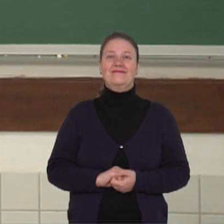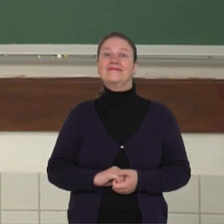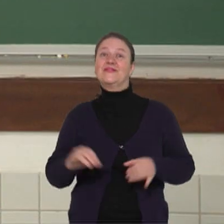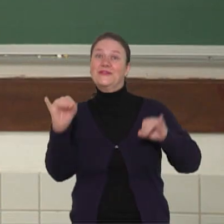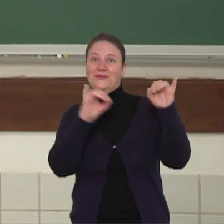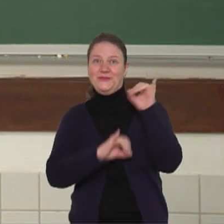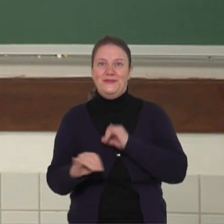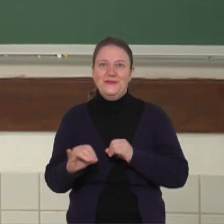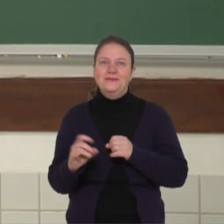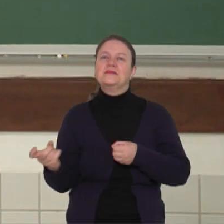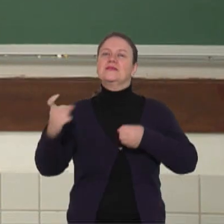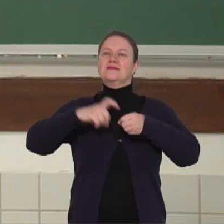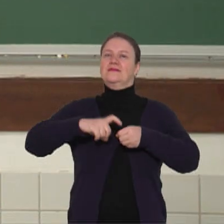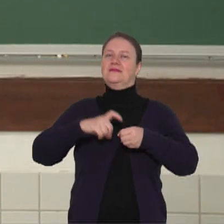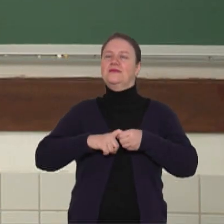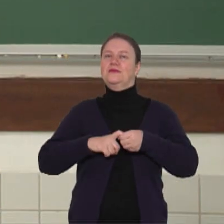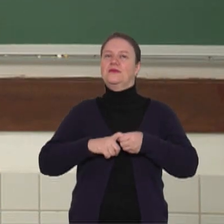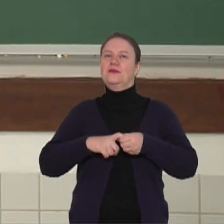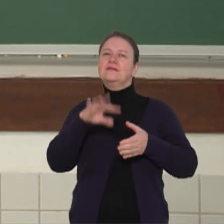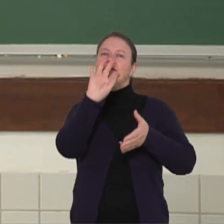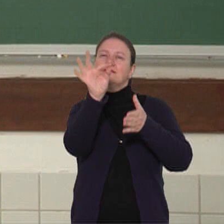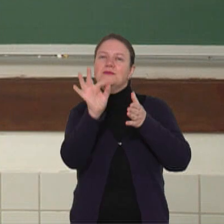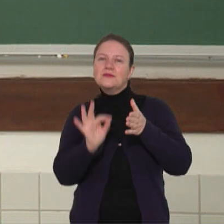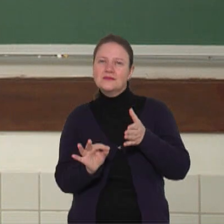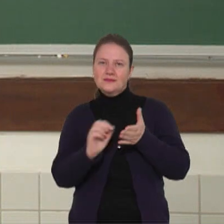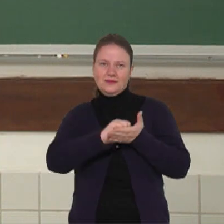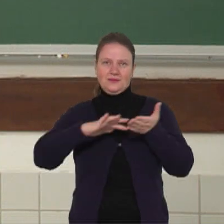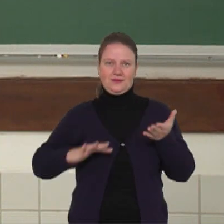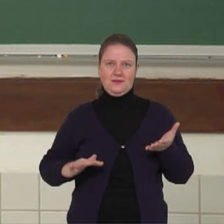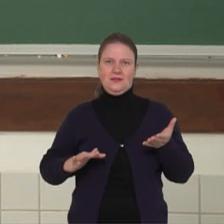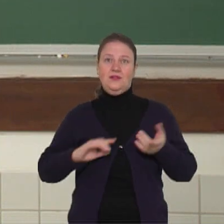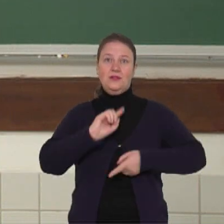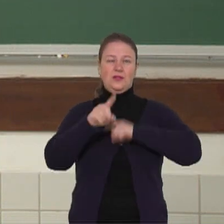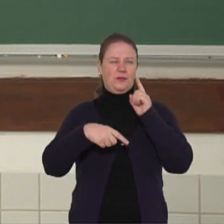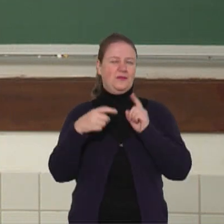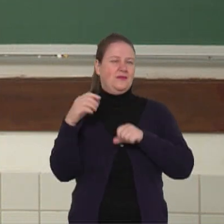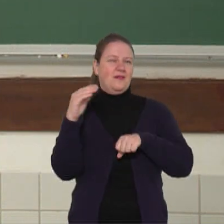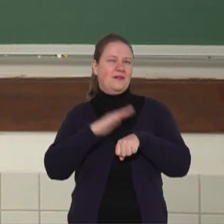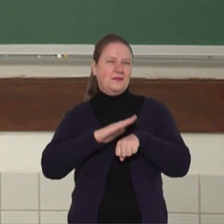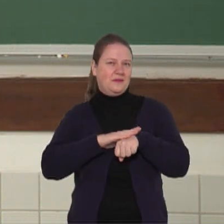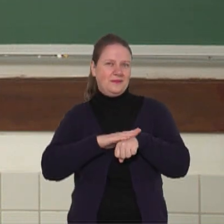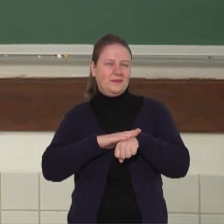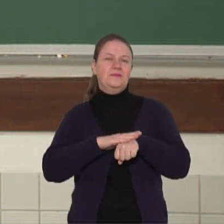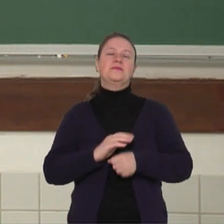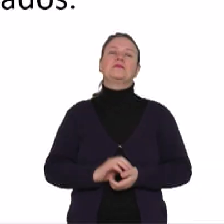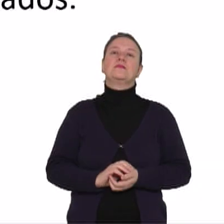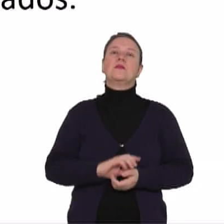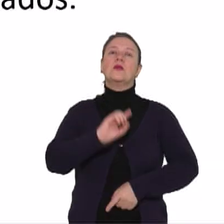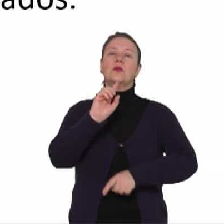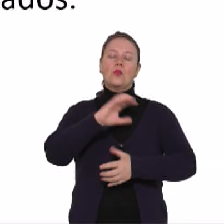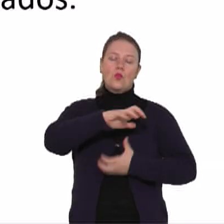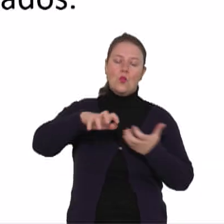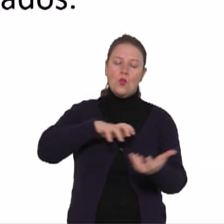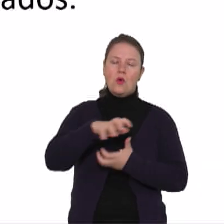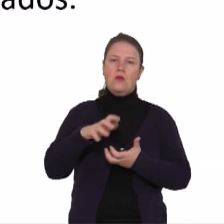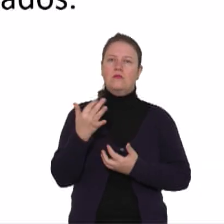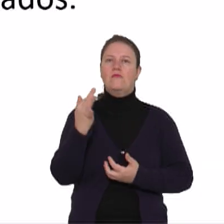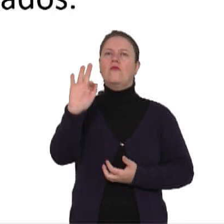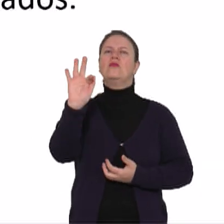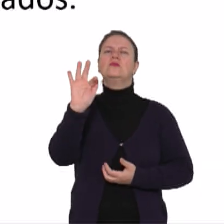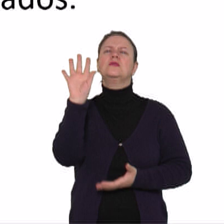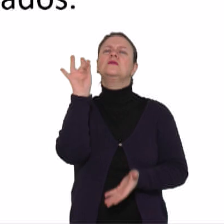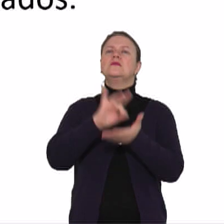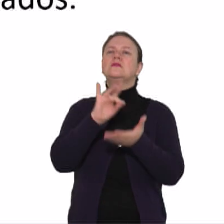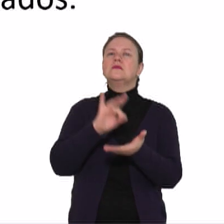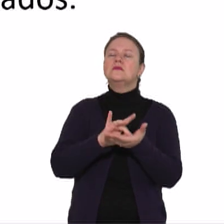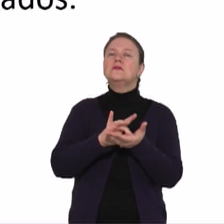Olá, então a gente retoma agora aqui para fazer a correção da nossa atividade depois desses minutinhos. Então lá, sobre a Revolução Francesa é correto afirmar